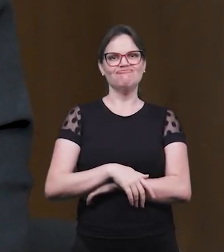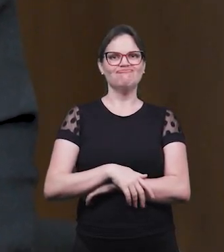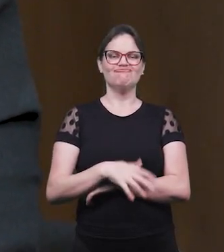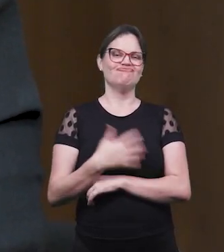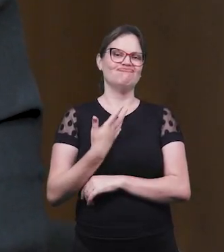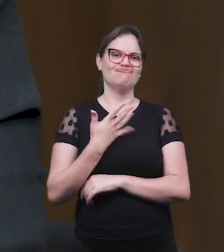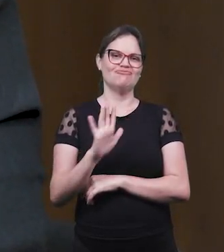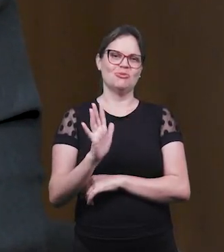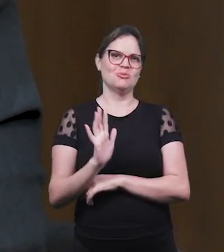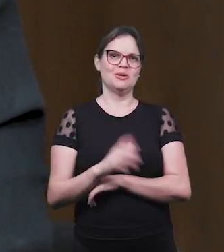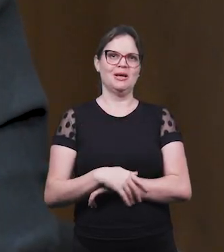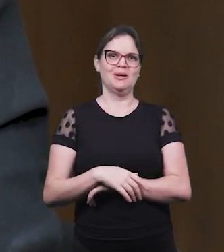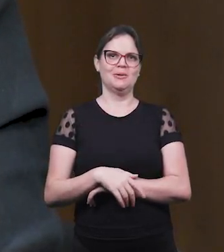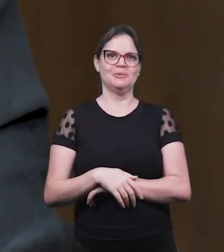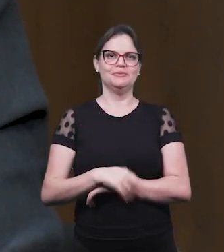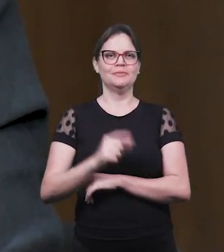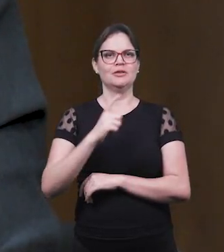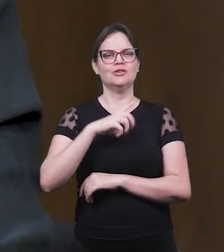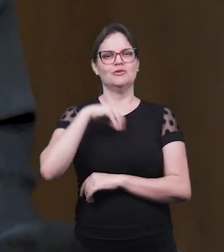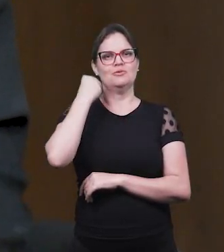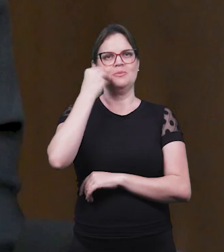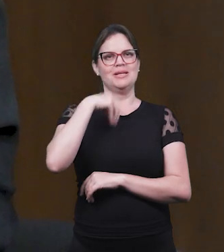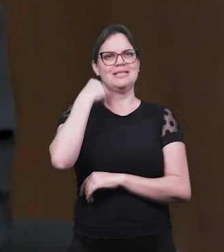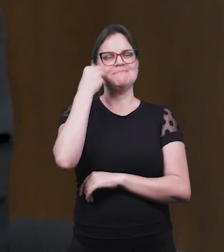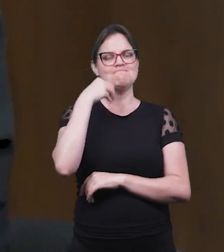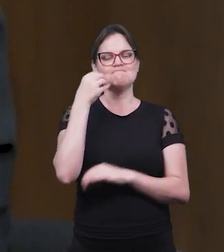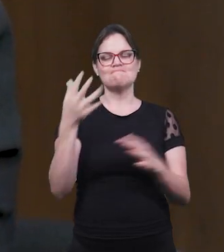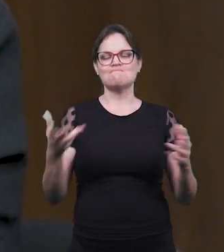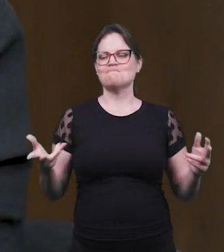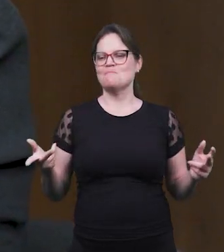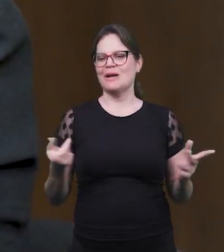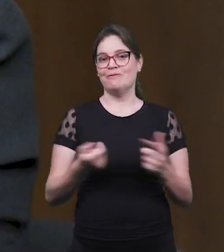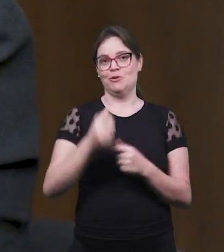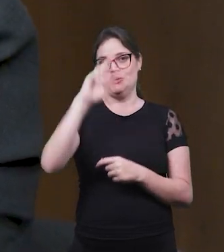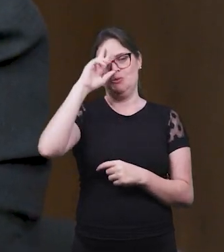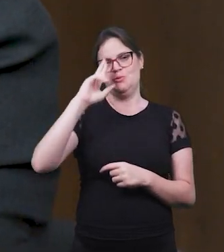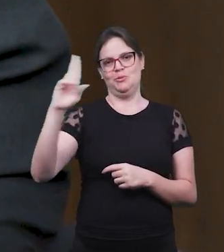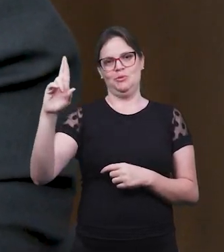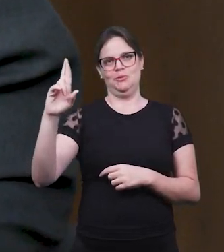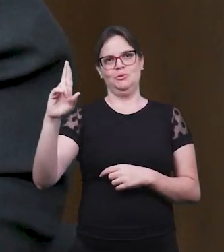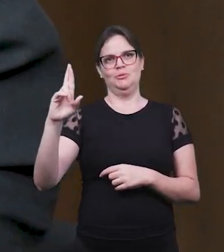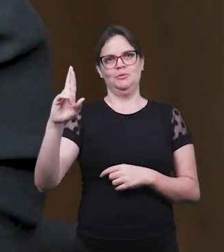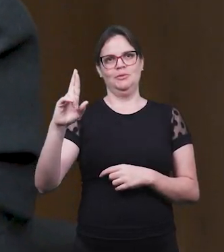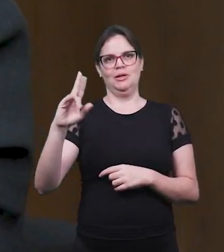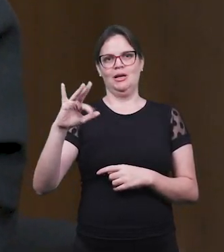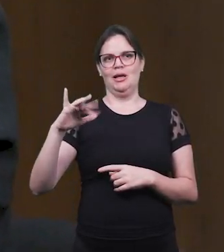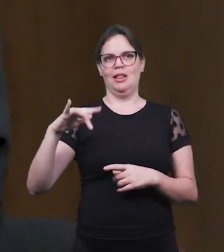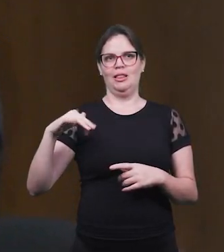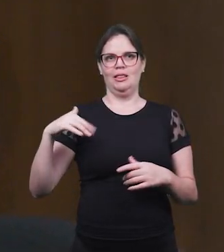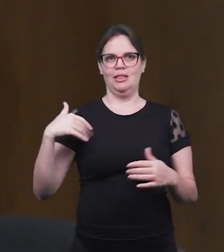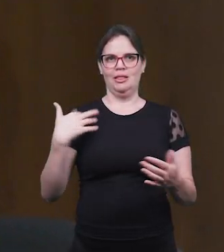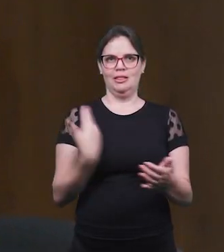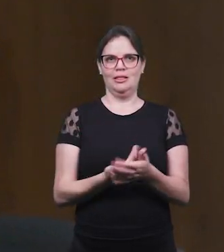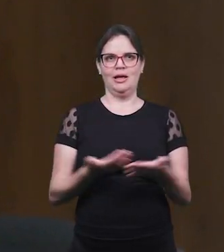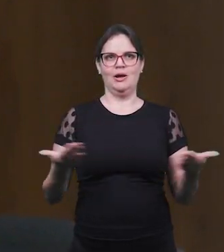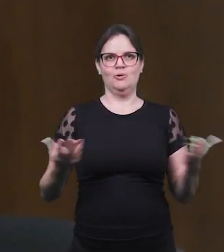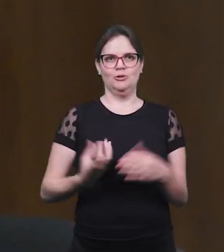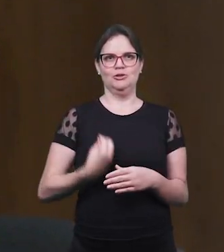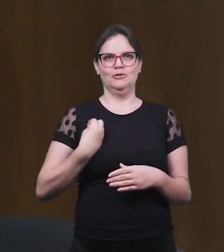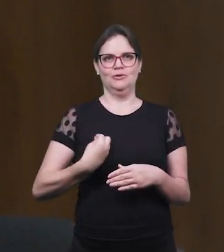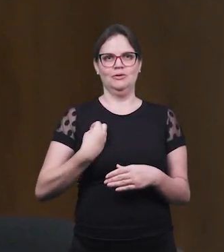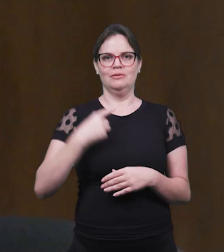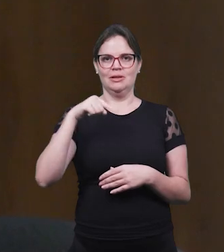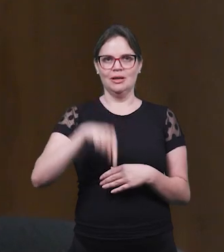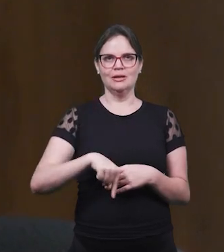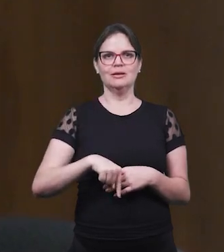Eu tive uma experiência muito maravilhosa com o Senhor, que se reflete neste momento que nós estamos